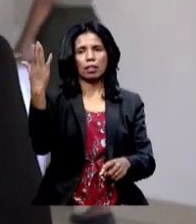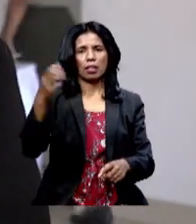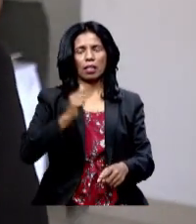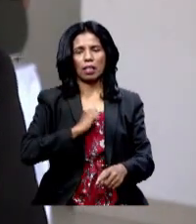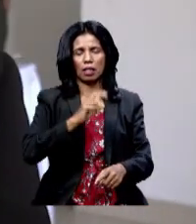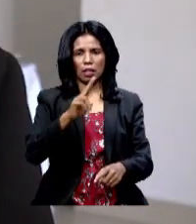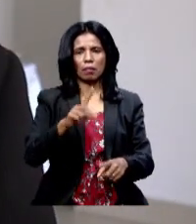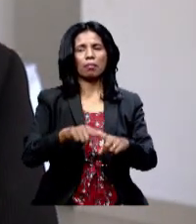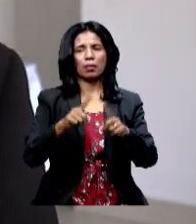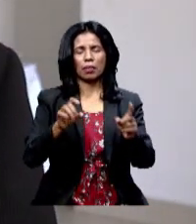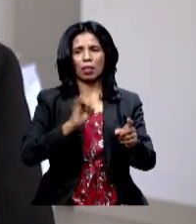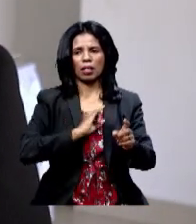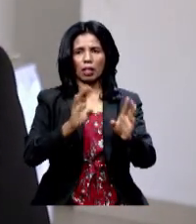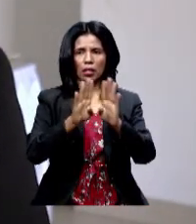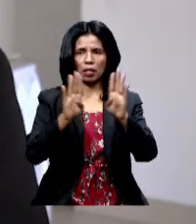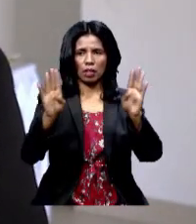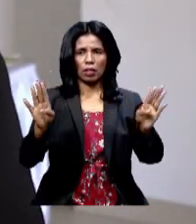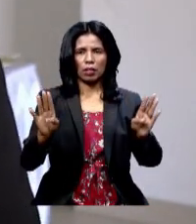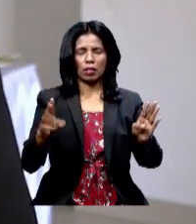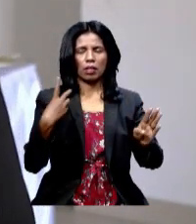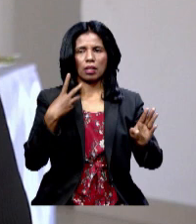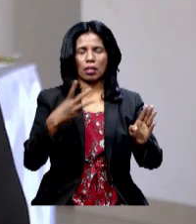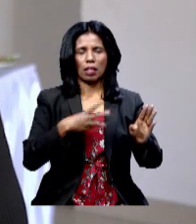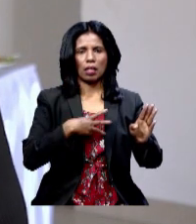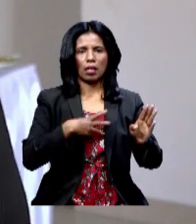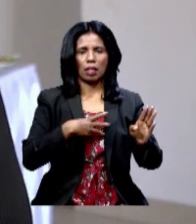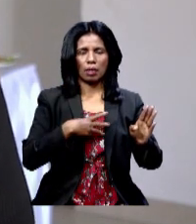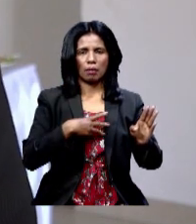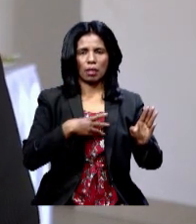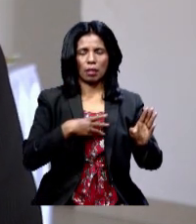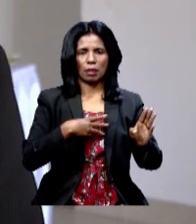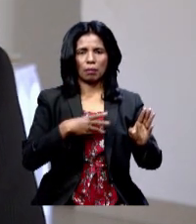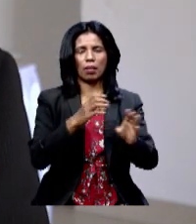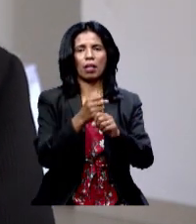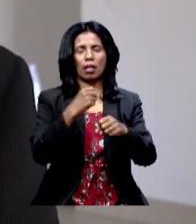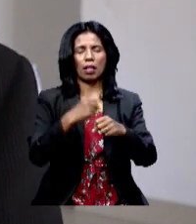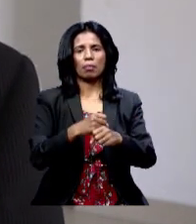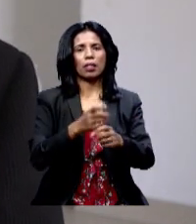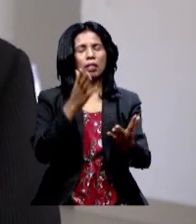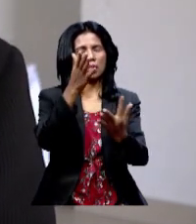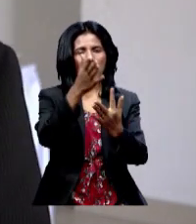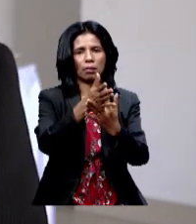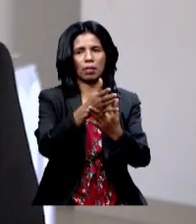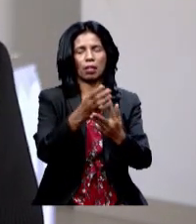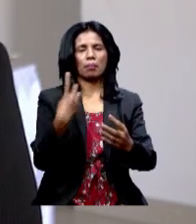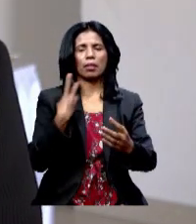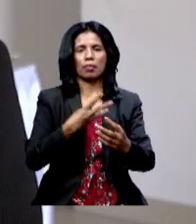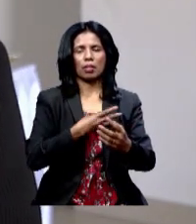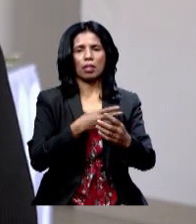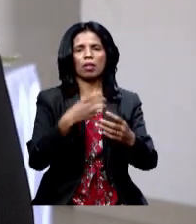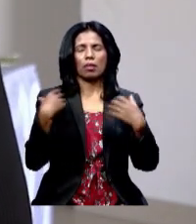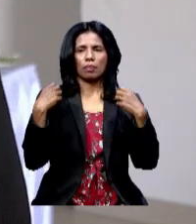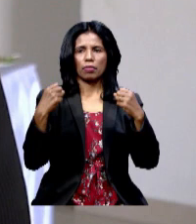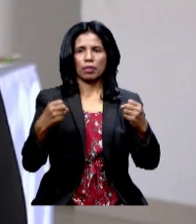mai ve quando hao lo che ami assalta quartel general e dili ami tao mene forza ne naran forza